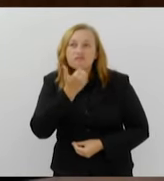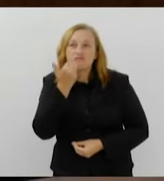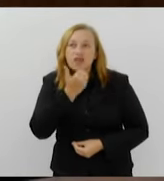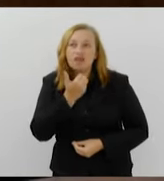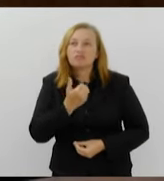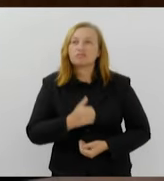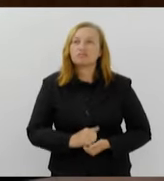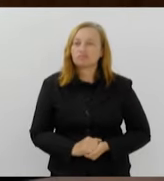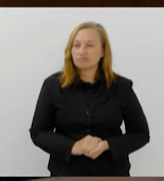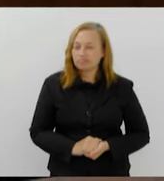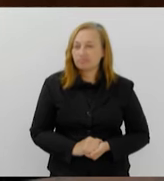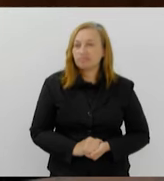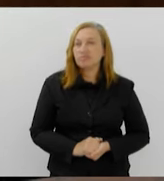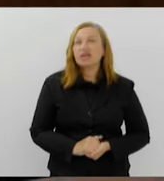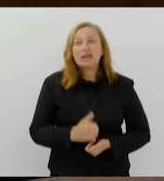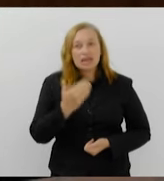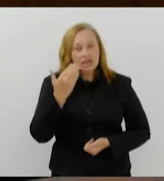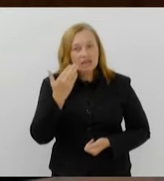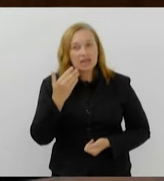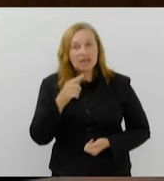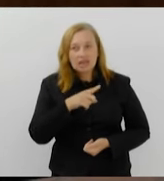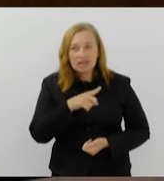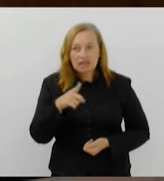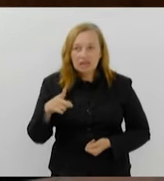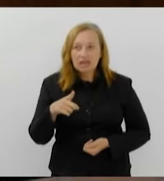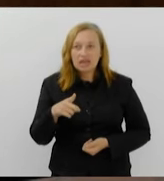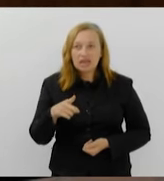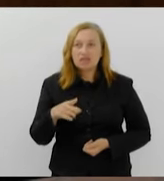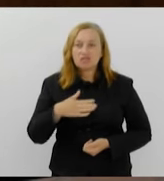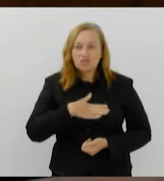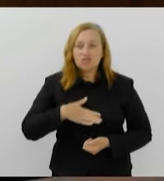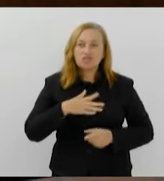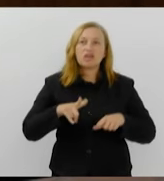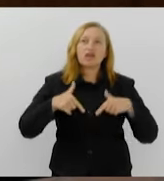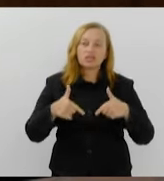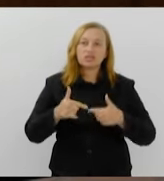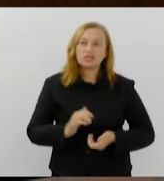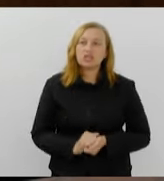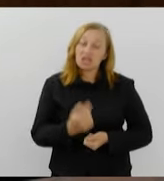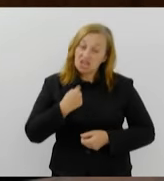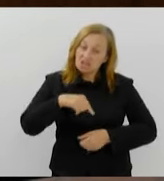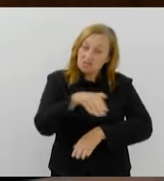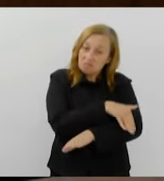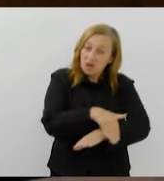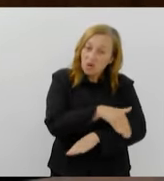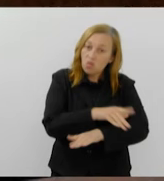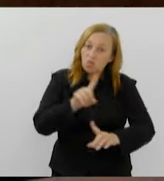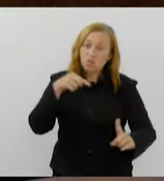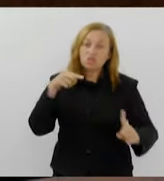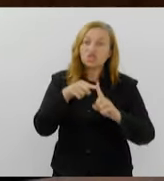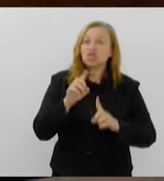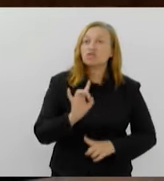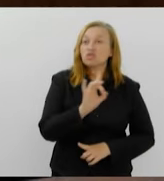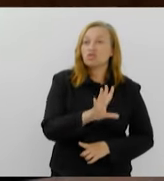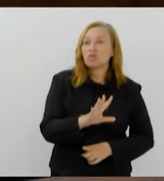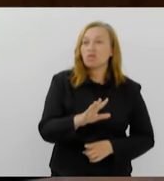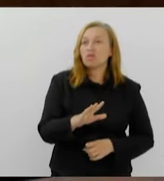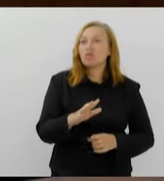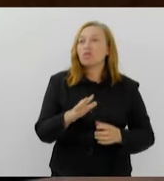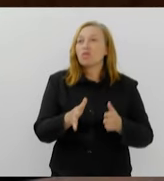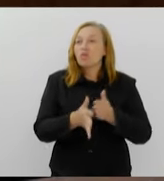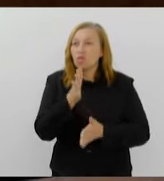agem eles são reincidentes e recorrentes eles vão paraa rua com o único objetivo arrumar a